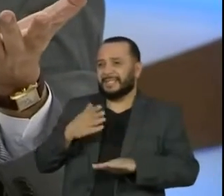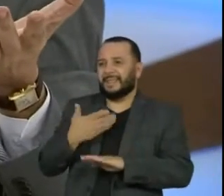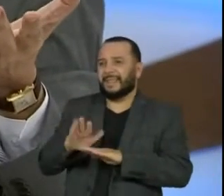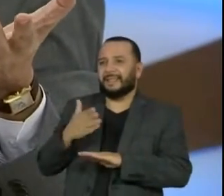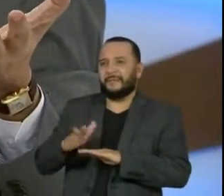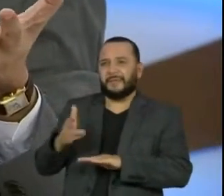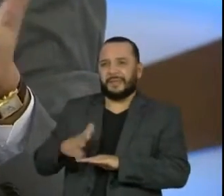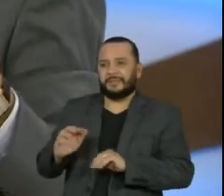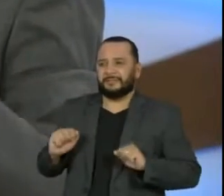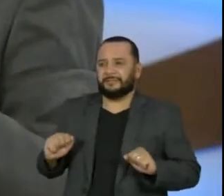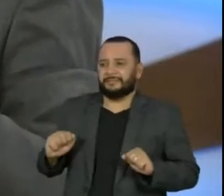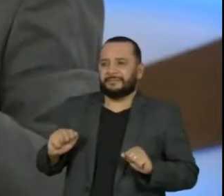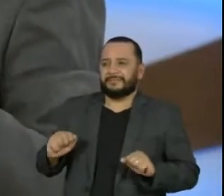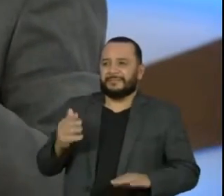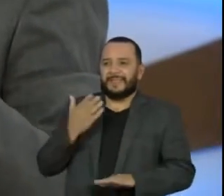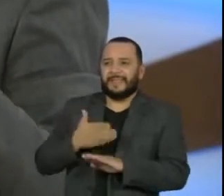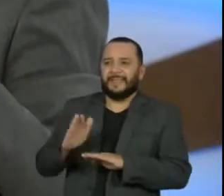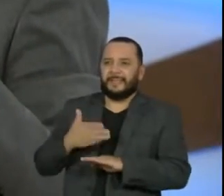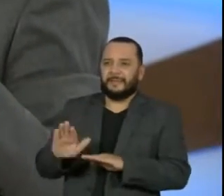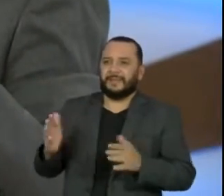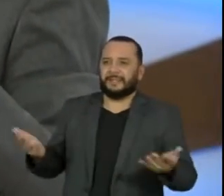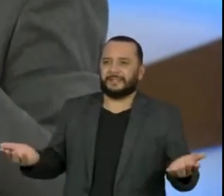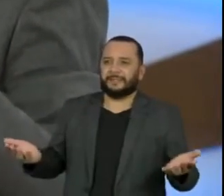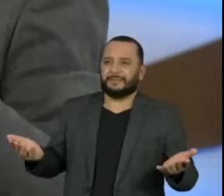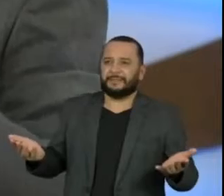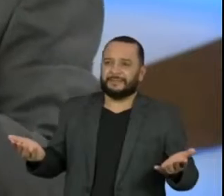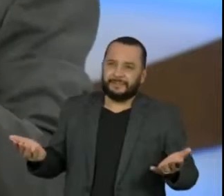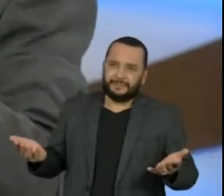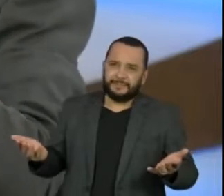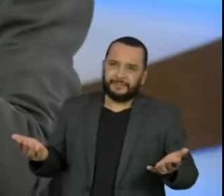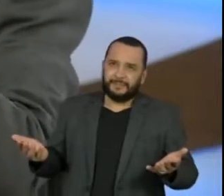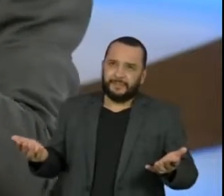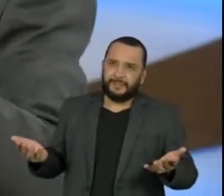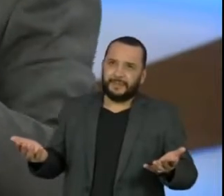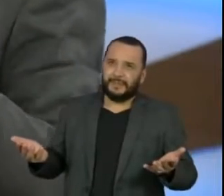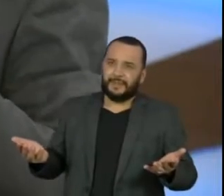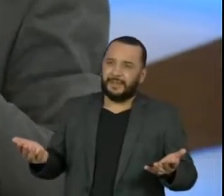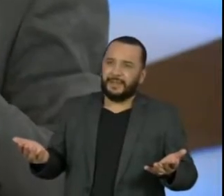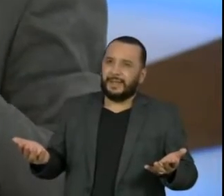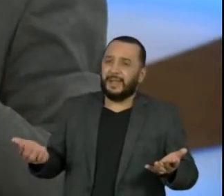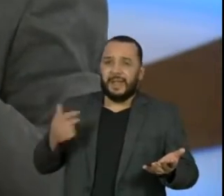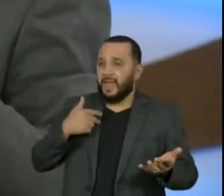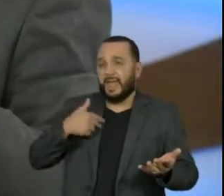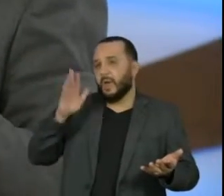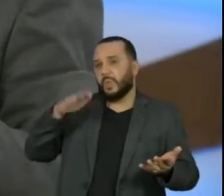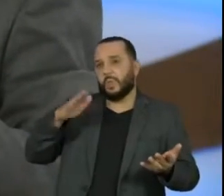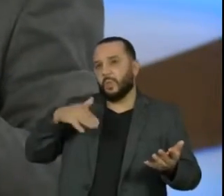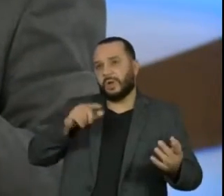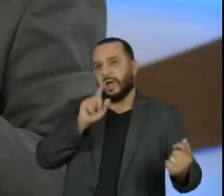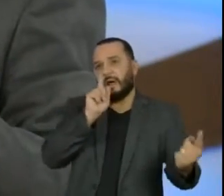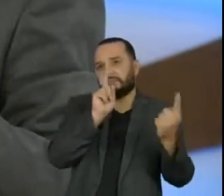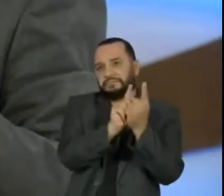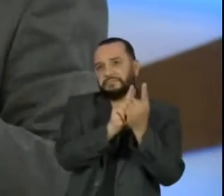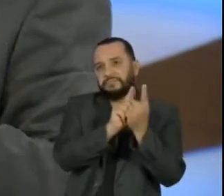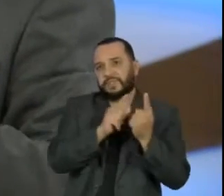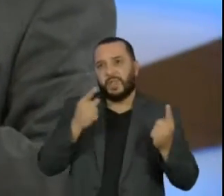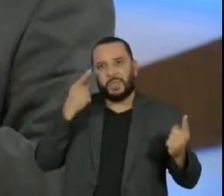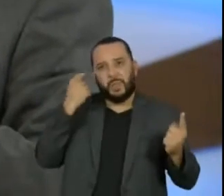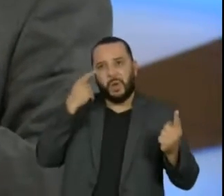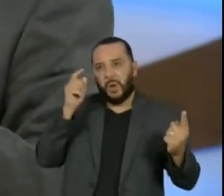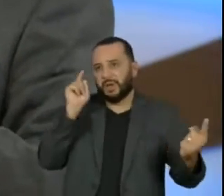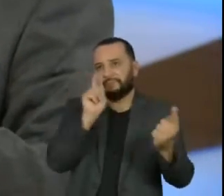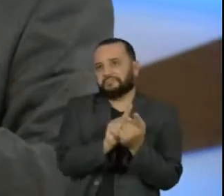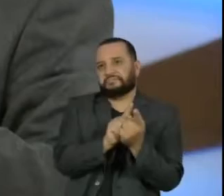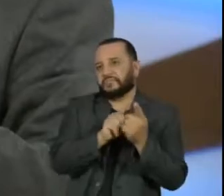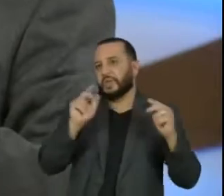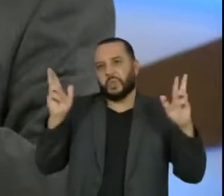ver. Então, eu não tenho, nunca conversei com ele, primeiro. Né? Eu nunca conversei com